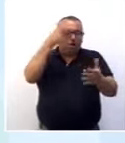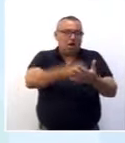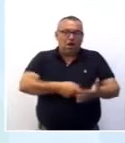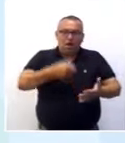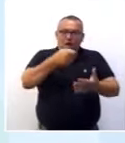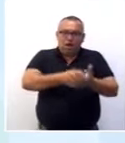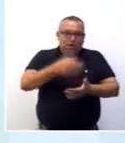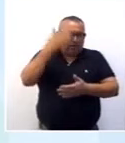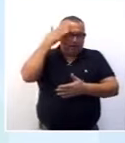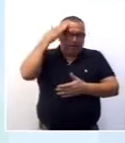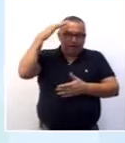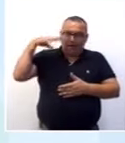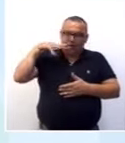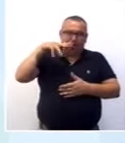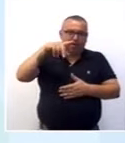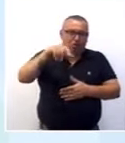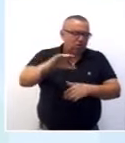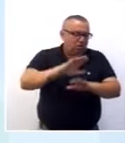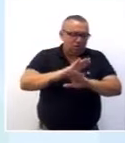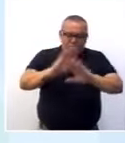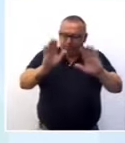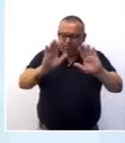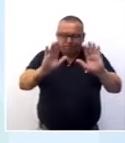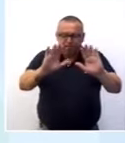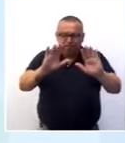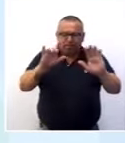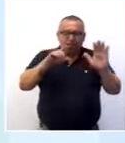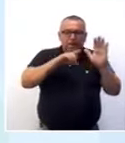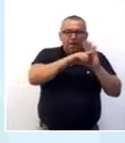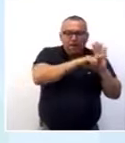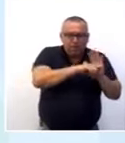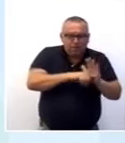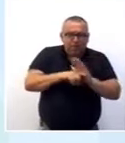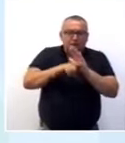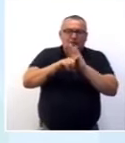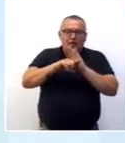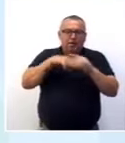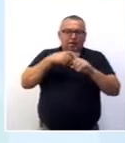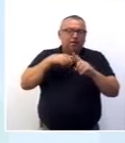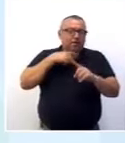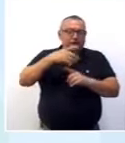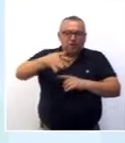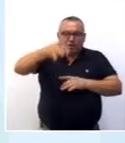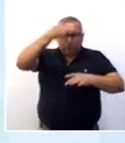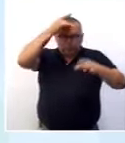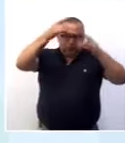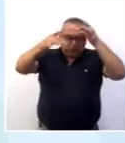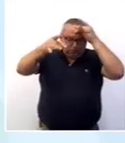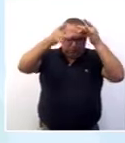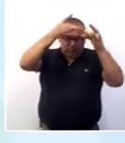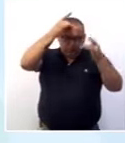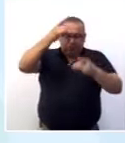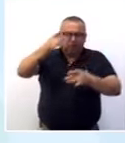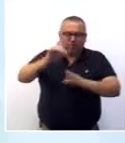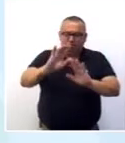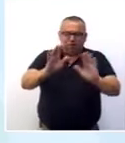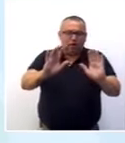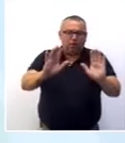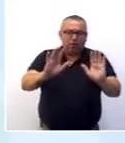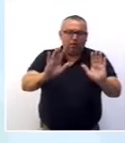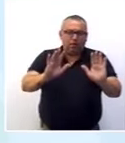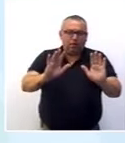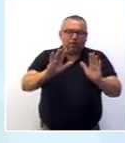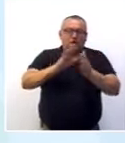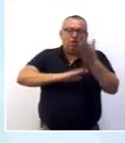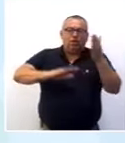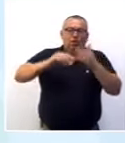você saiba disso, ou saiba isso de cor e salteado, ou decorado, qualquer coisa nesse sentido.